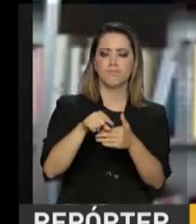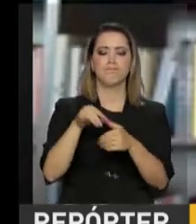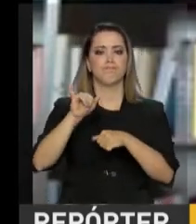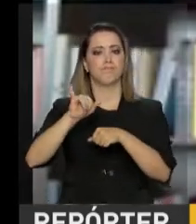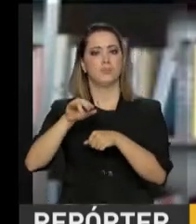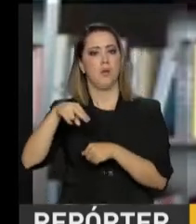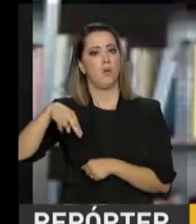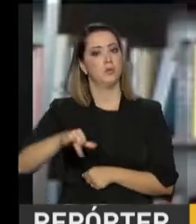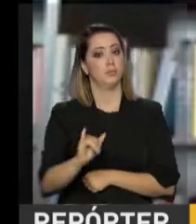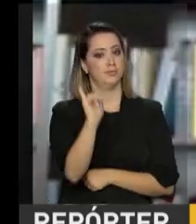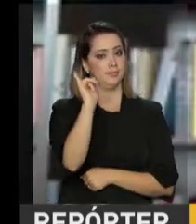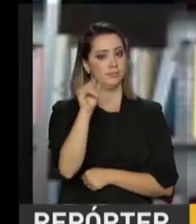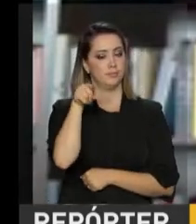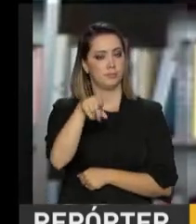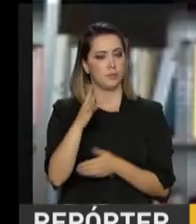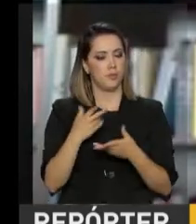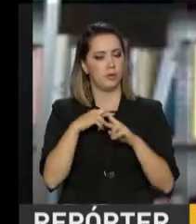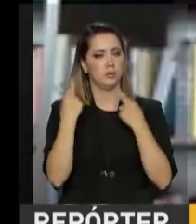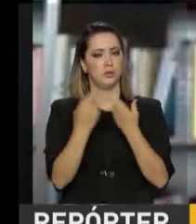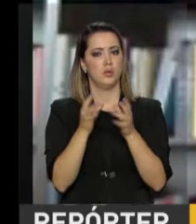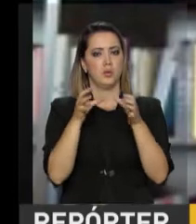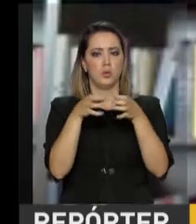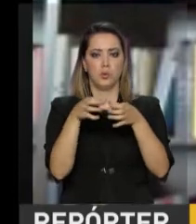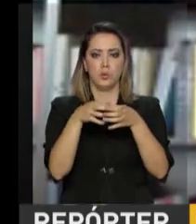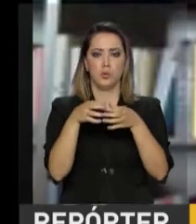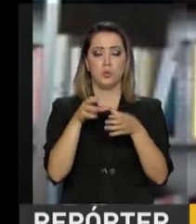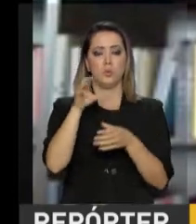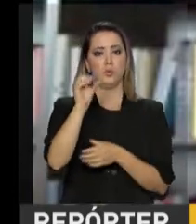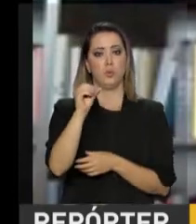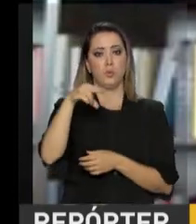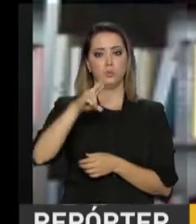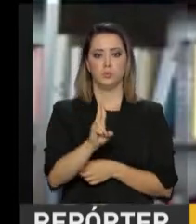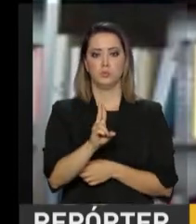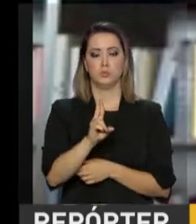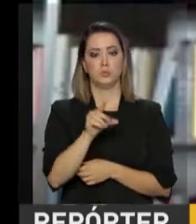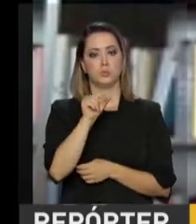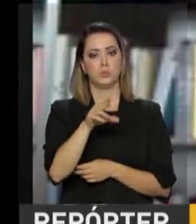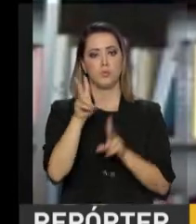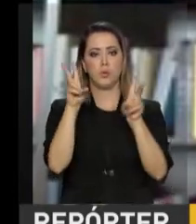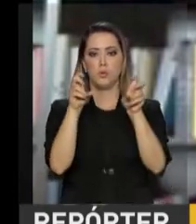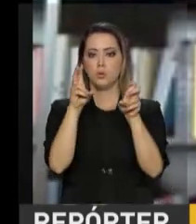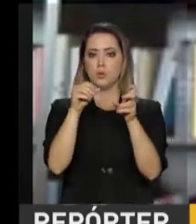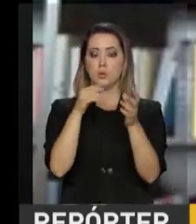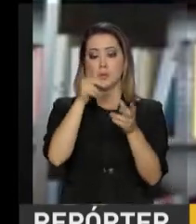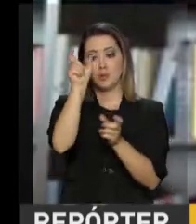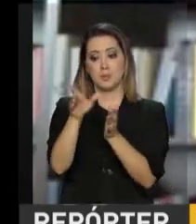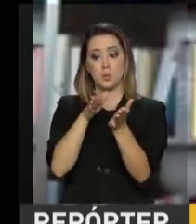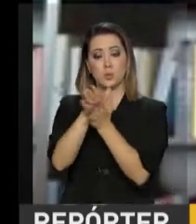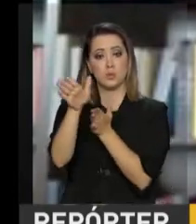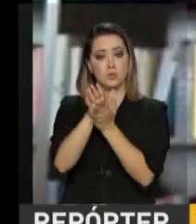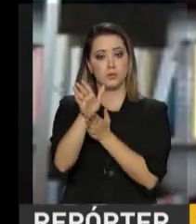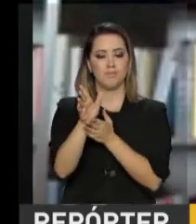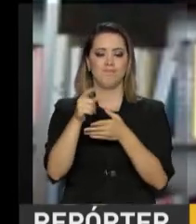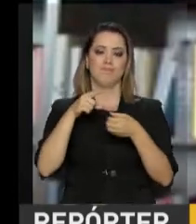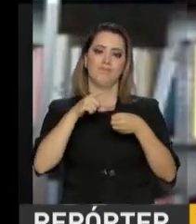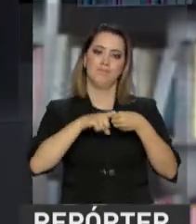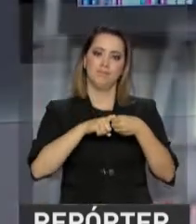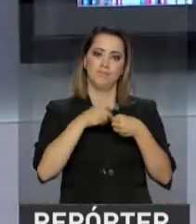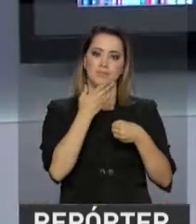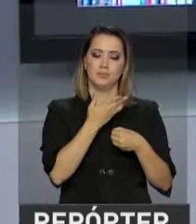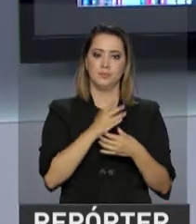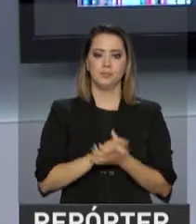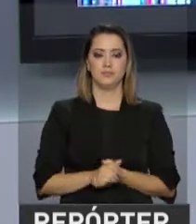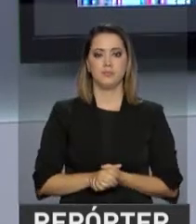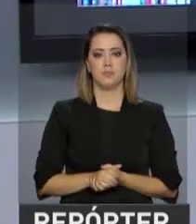York, onde ele deve participar de uma reunião na Organização das Nações Unidas sobre o tema refugiados. Volto com você no estúdio,